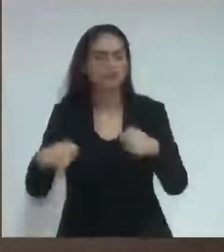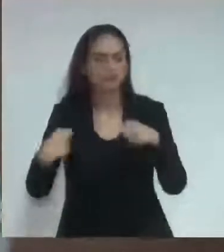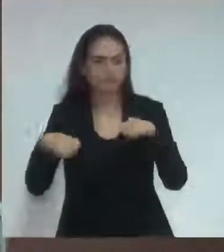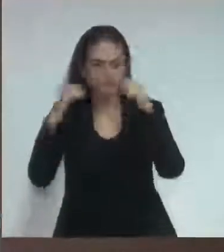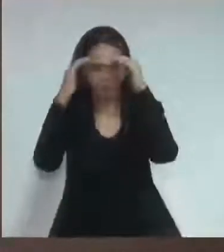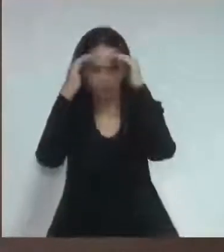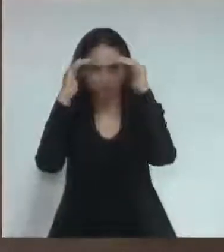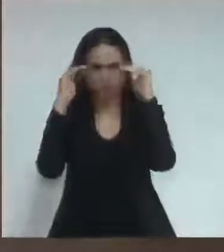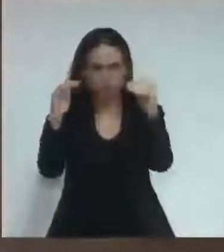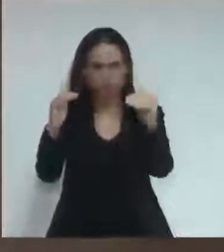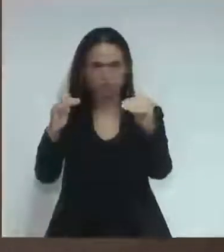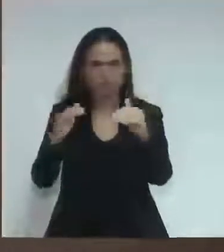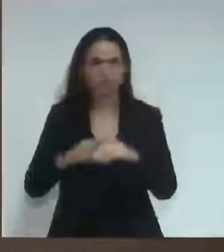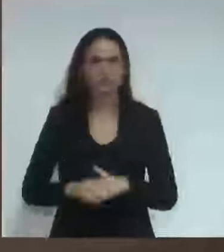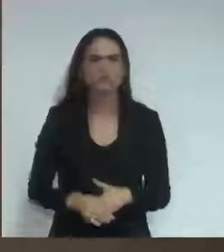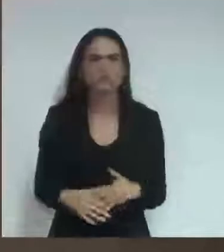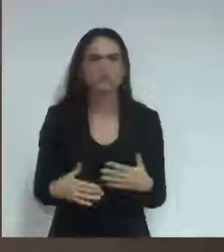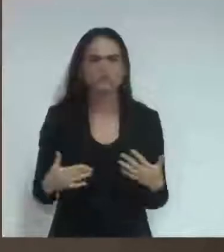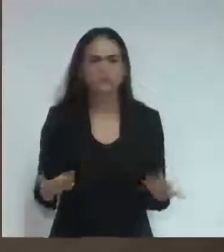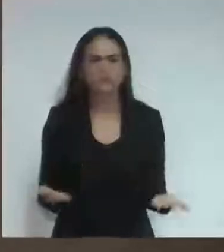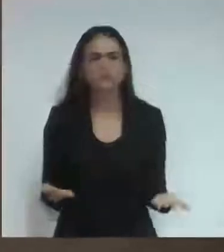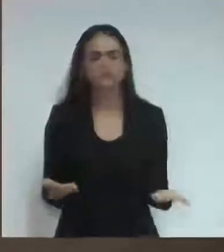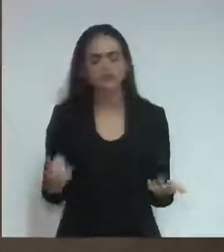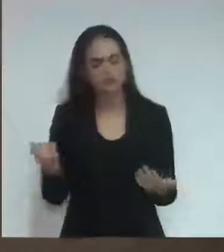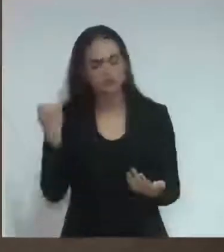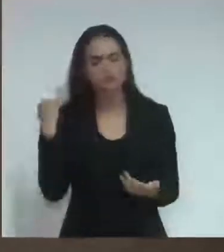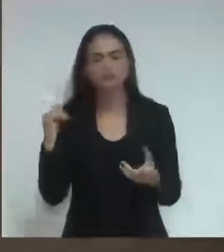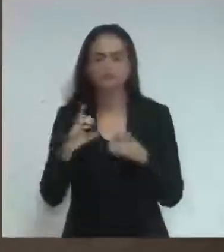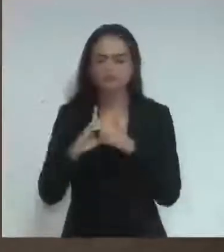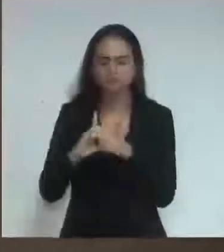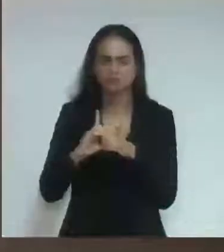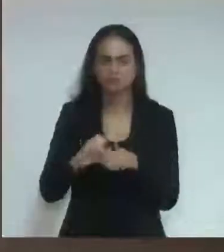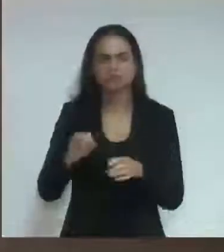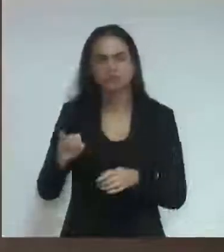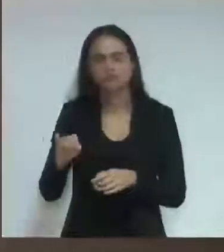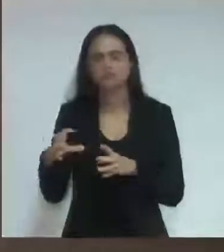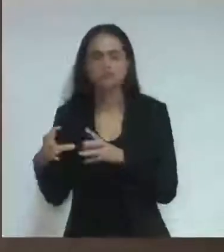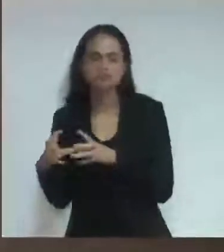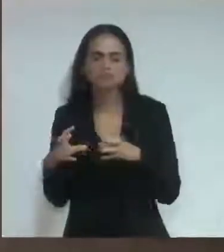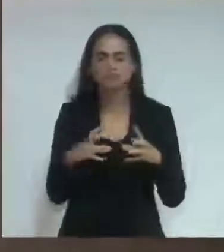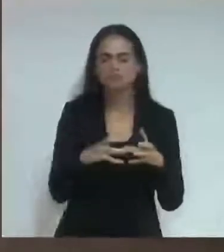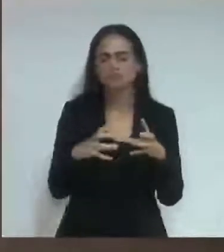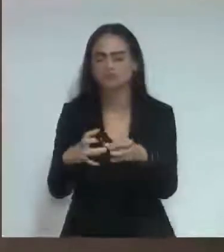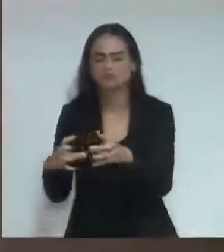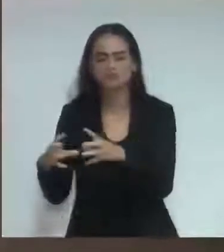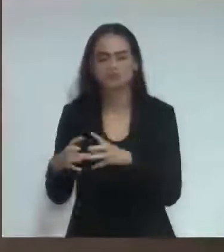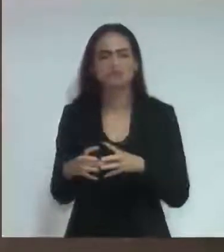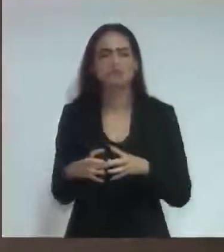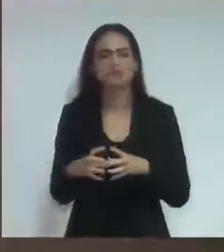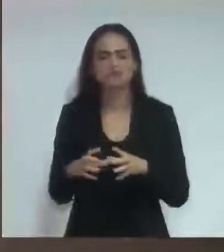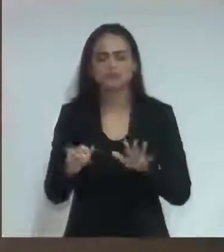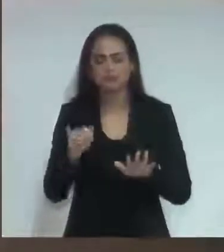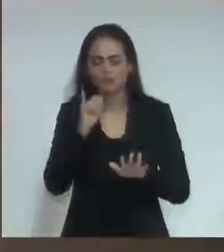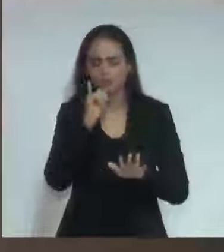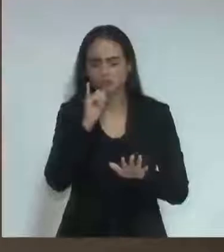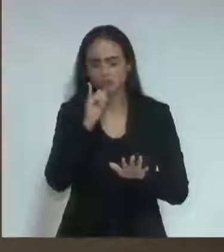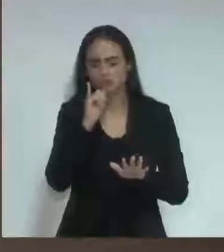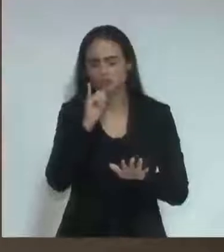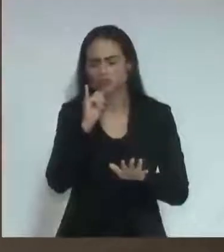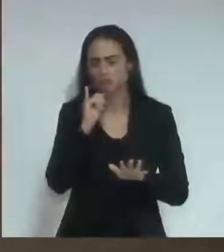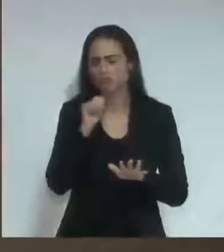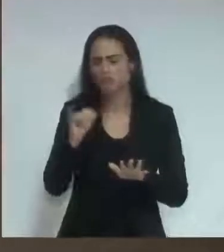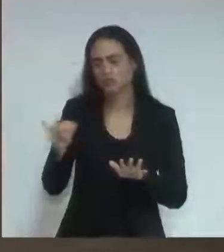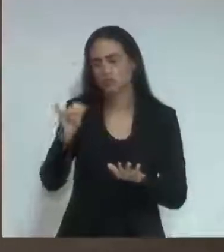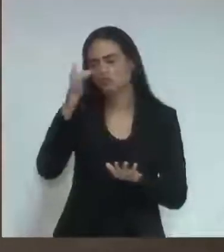em xeque, independente de posicionamento. Então, seja de um lado, seja de outro, me preocupa quando a gente vê posições